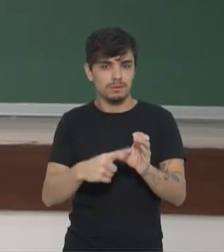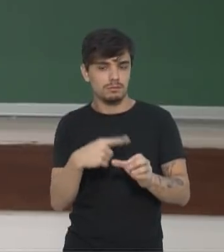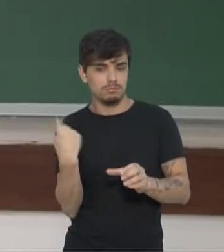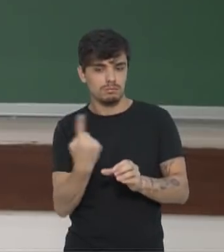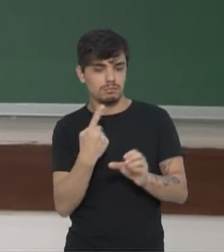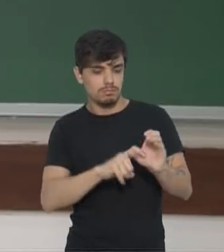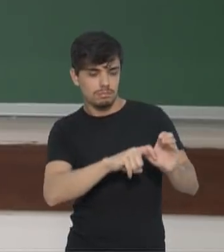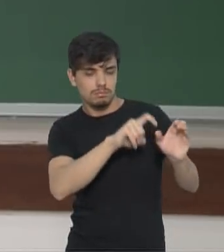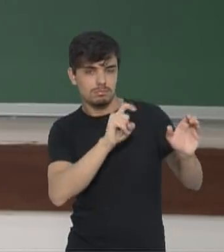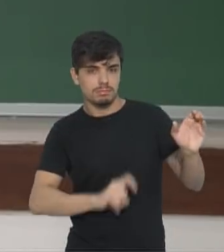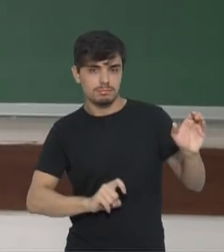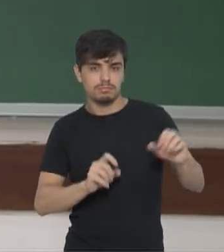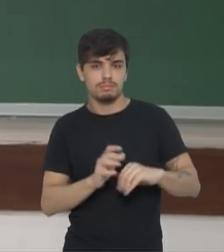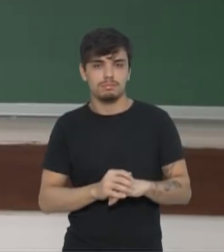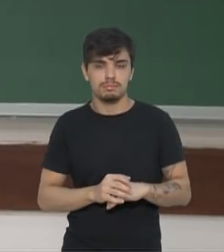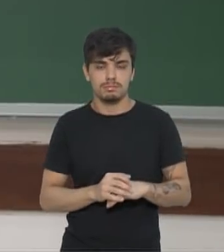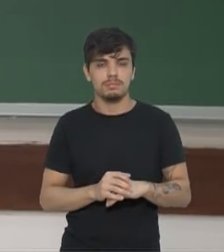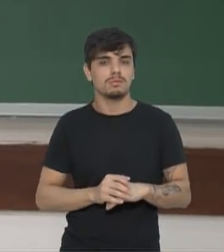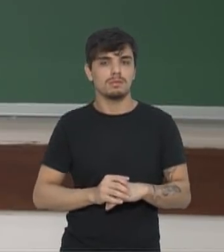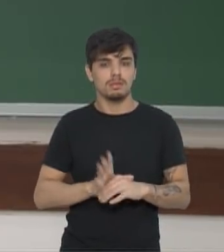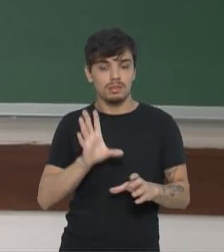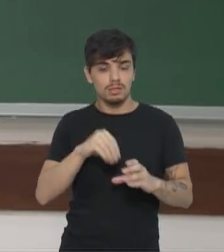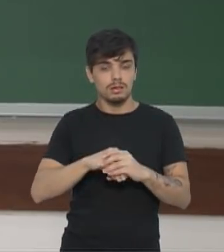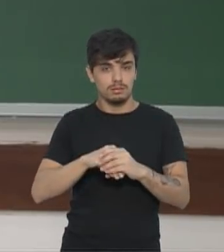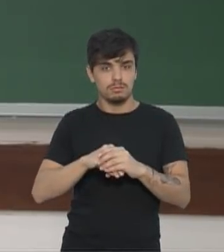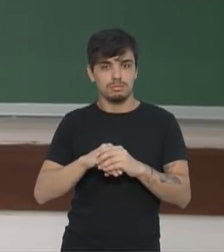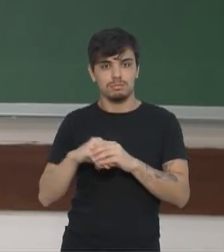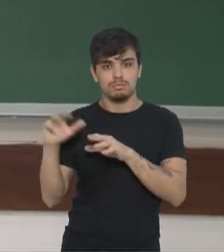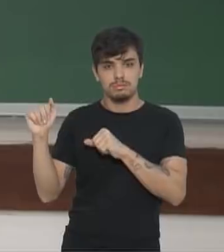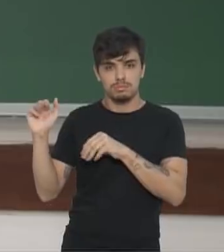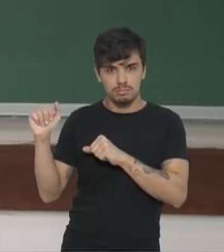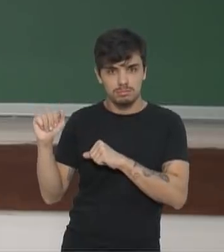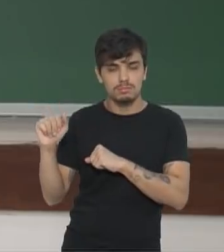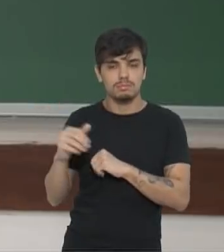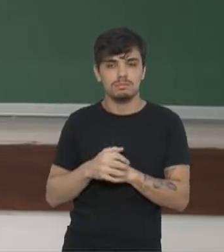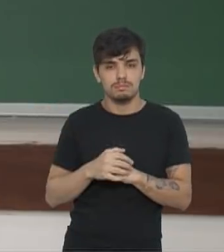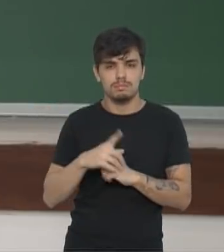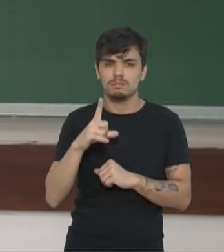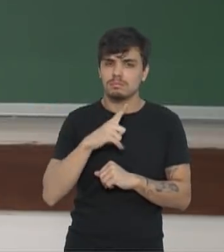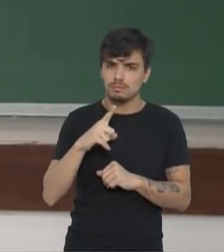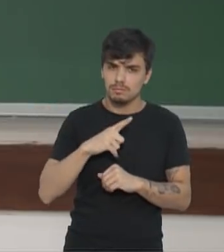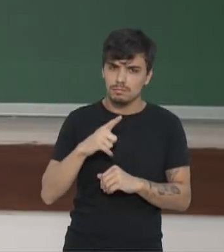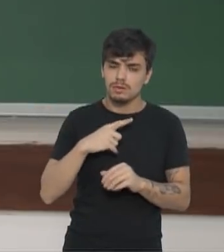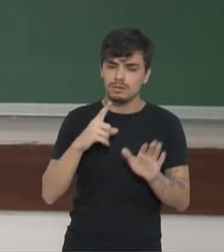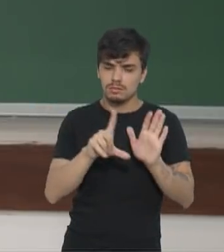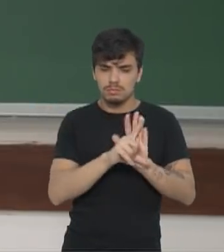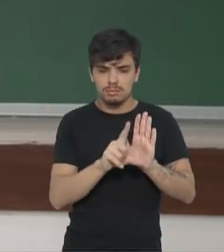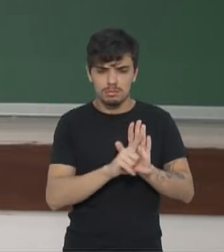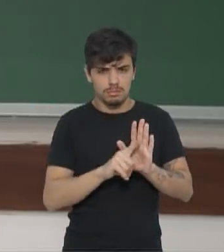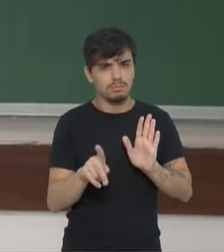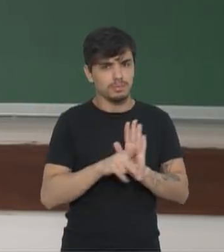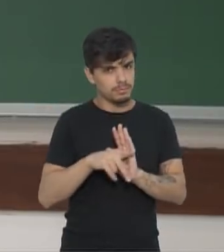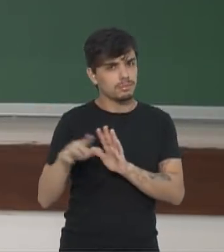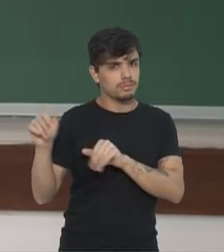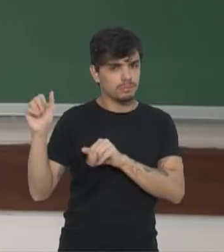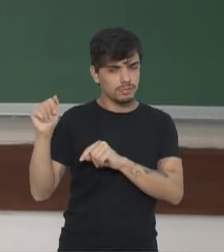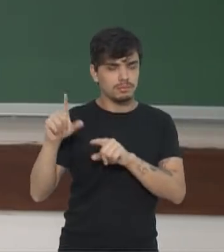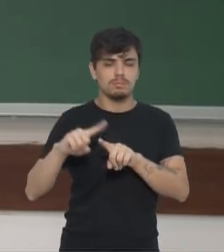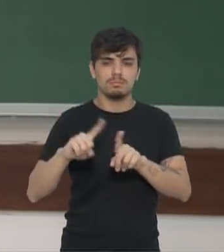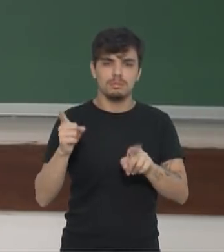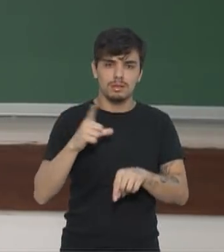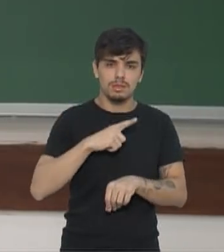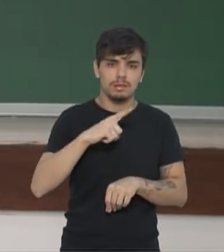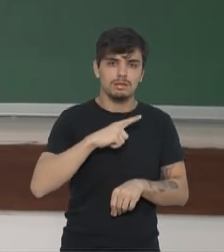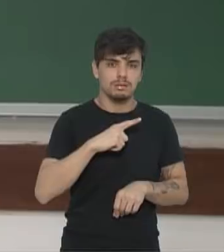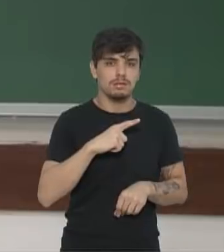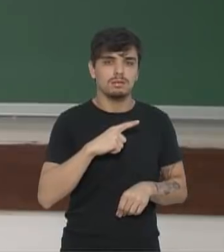autônomas. É como se está dentro da Espanha, tem toda uma questão legislativa espanhola dentro, mas eles têm uma